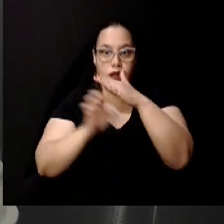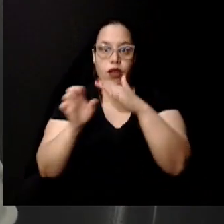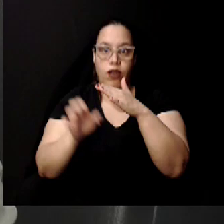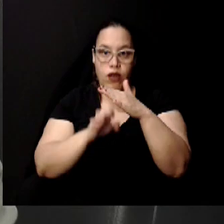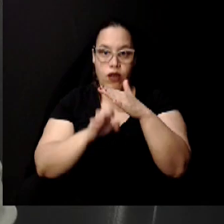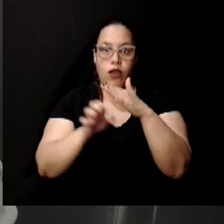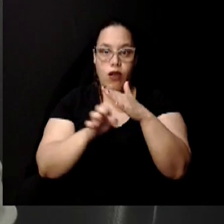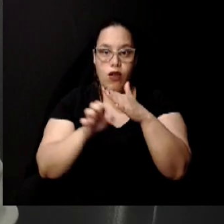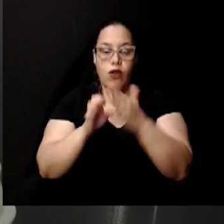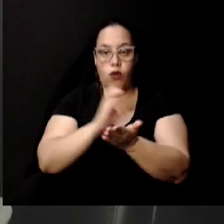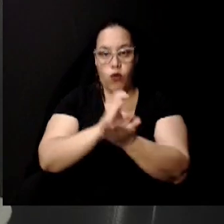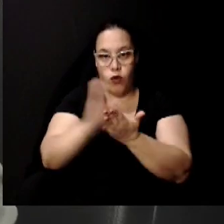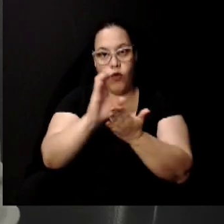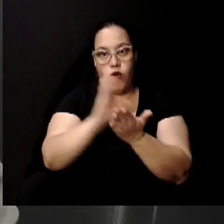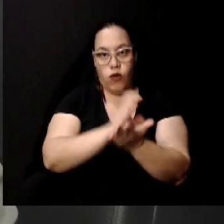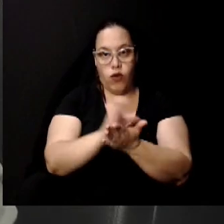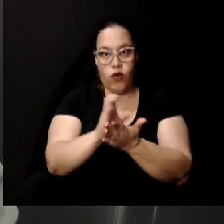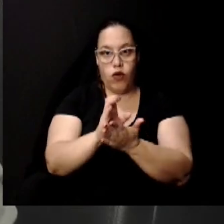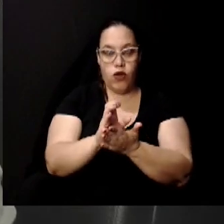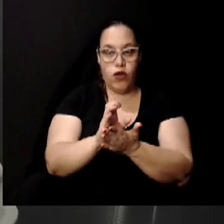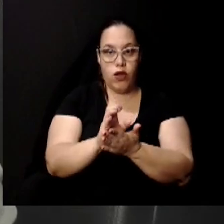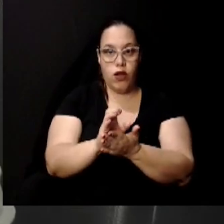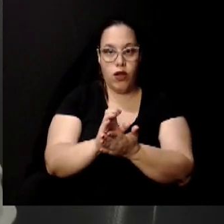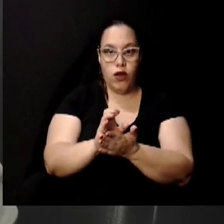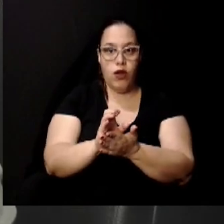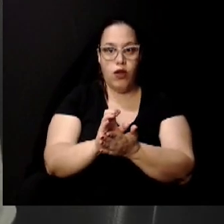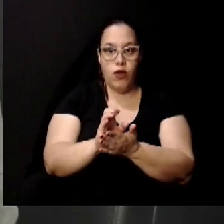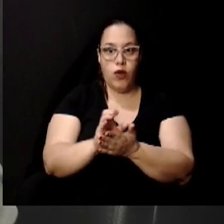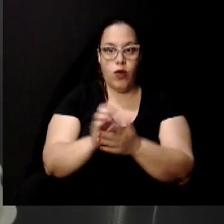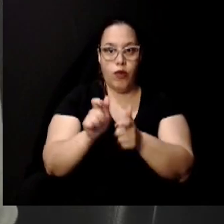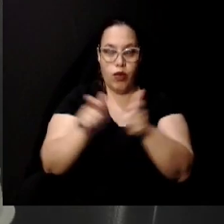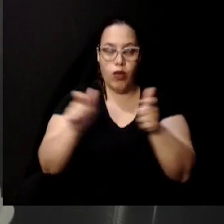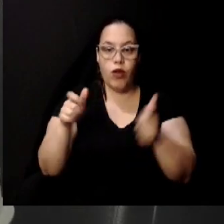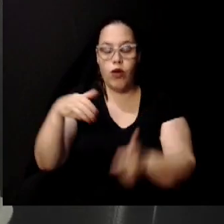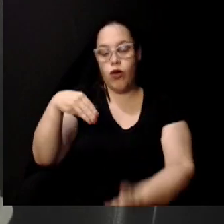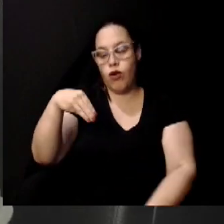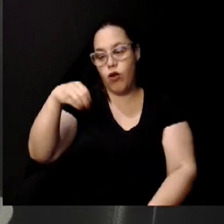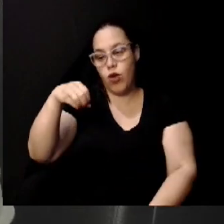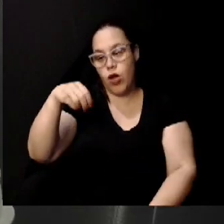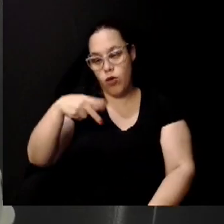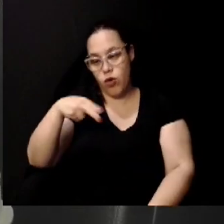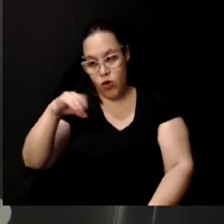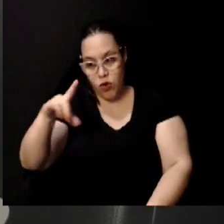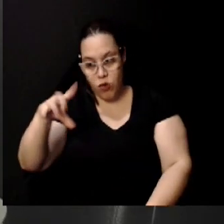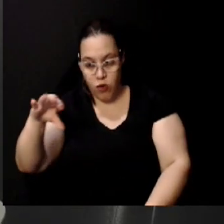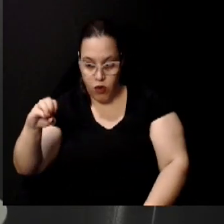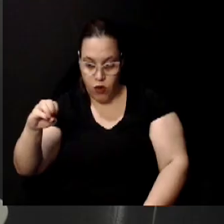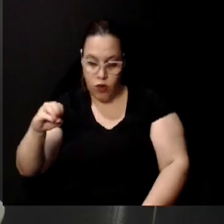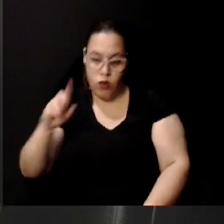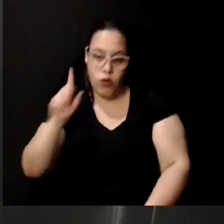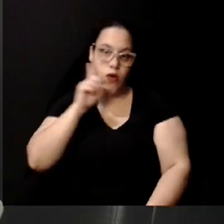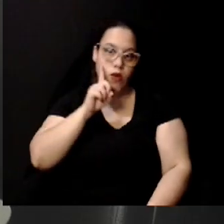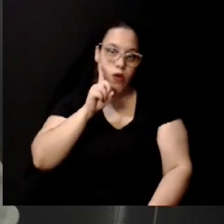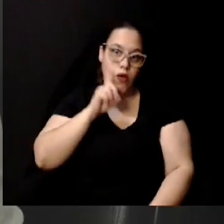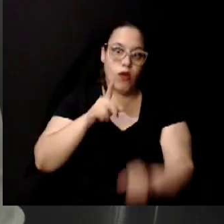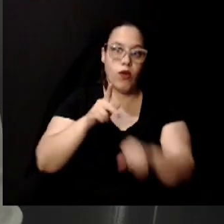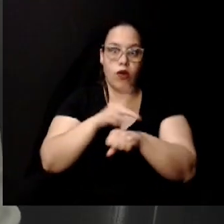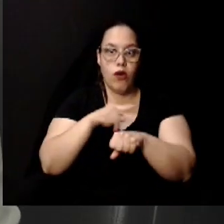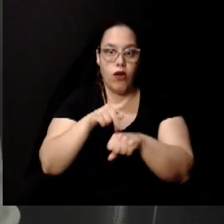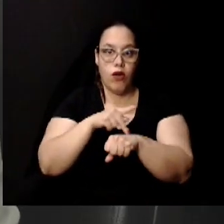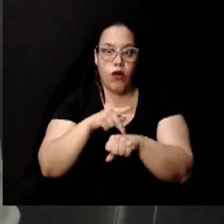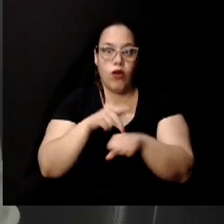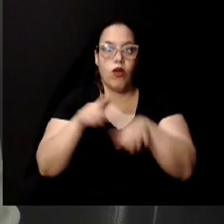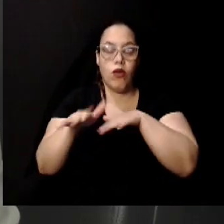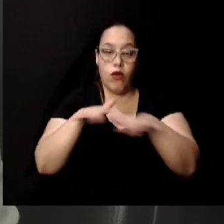financiadas por empresas, por grandes monopólios, por empresas, sobretudo pelos Estados Unidos. Os Estados Unidos fez muito esse movimento,